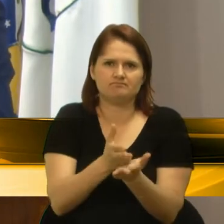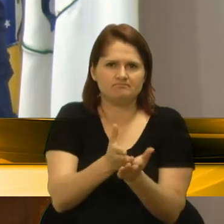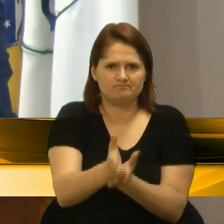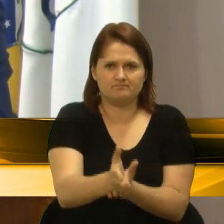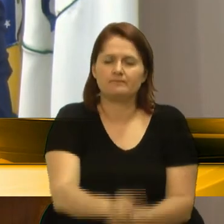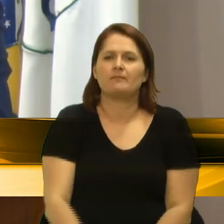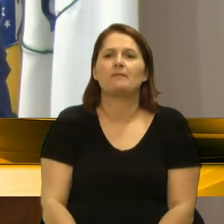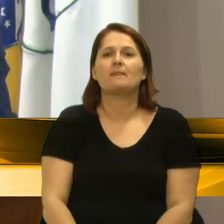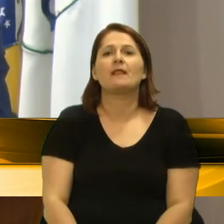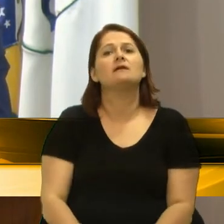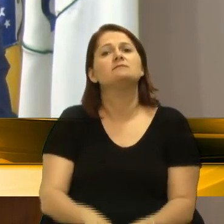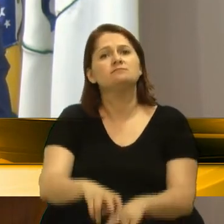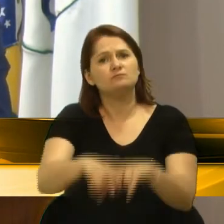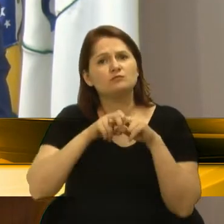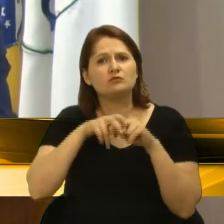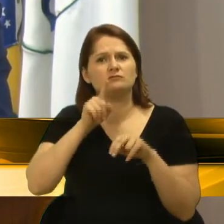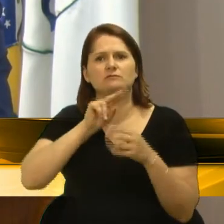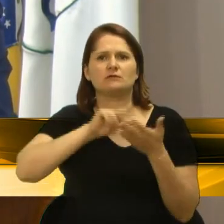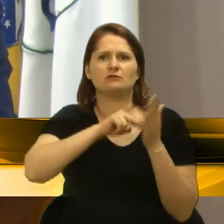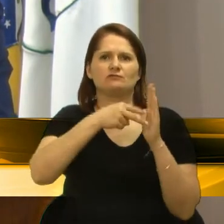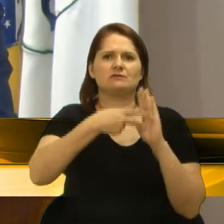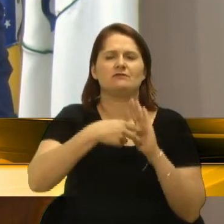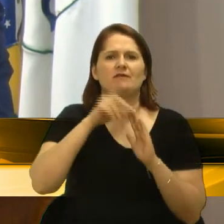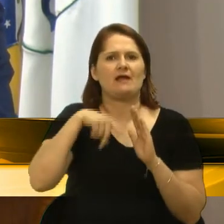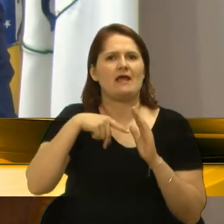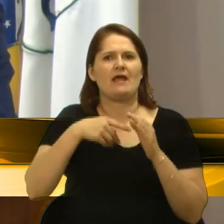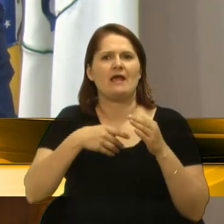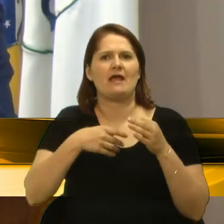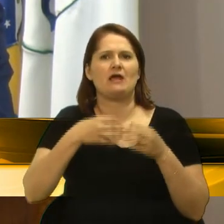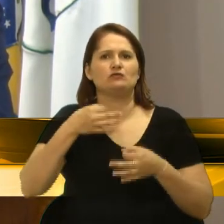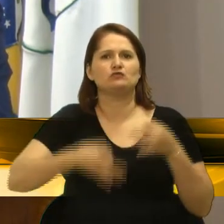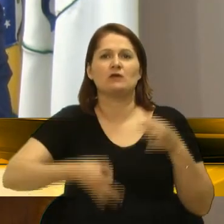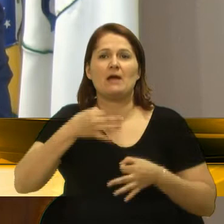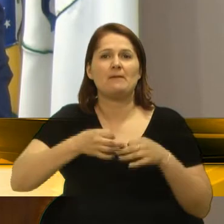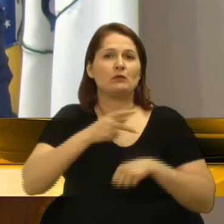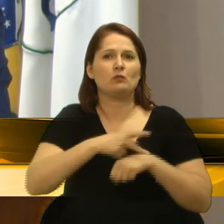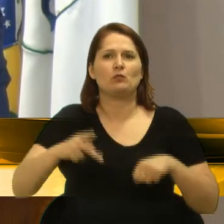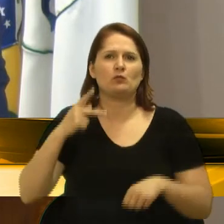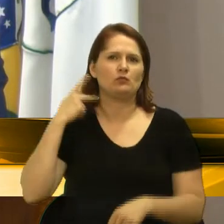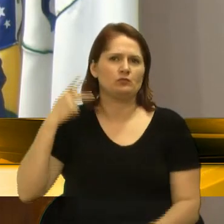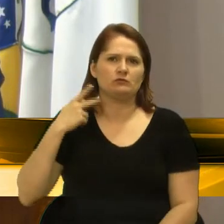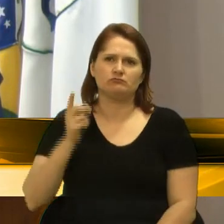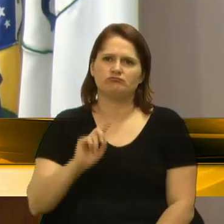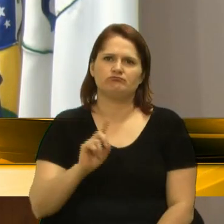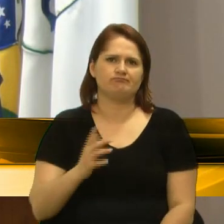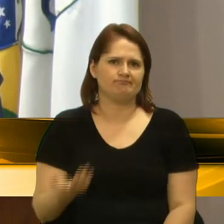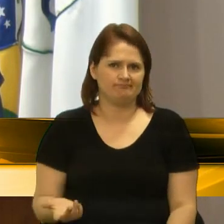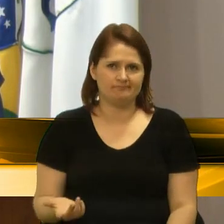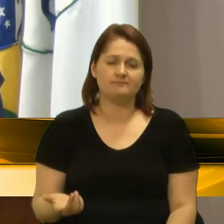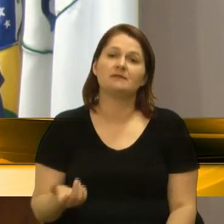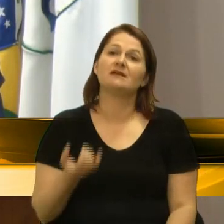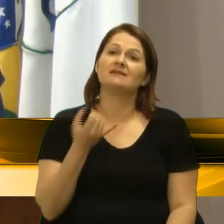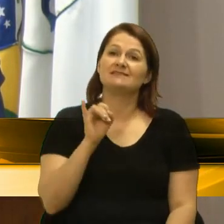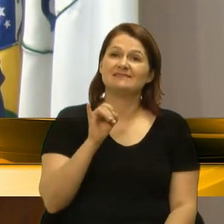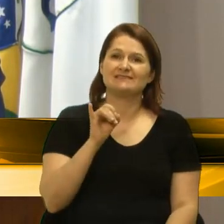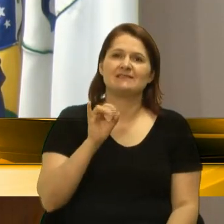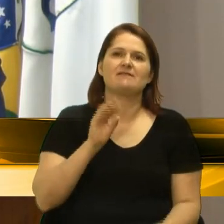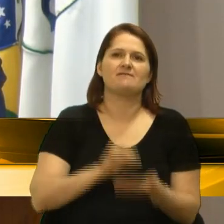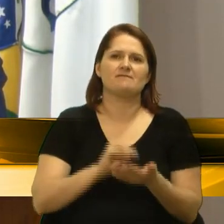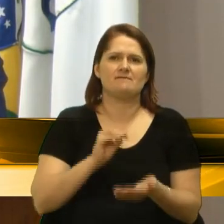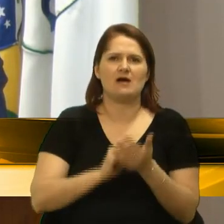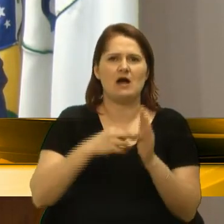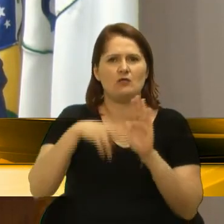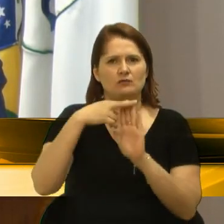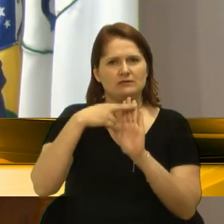não significa que seja um julgamento puramente político. Qualquer afastamento das regras jurídicas tornará um processo um